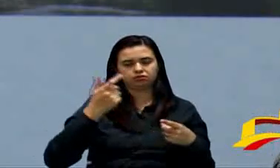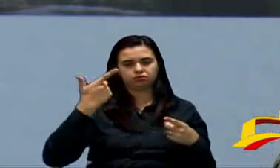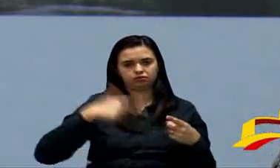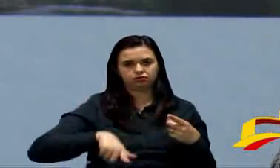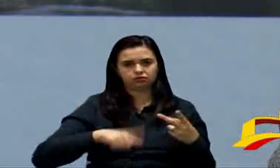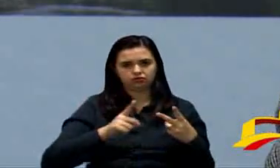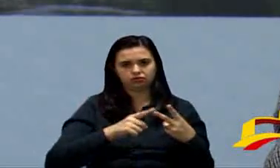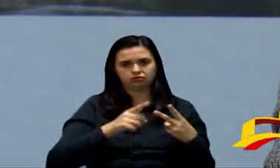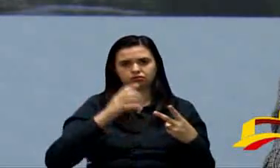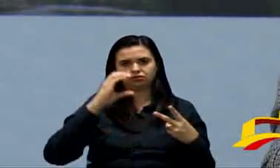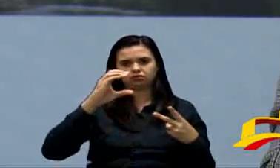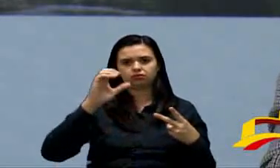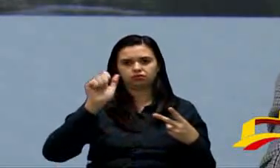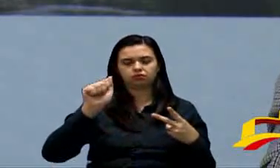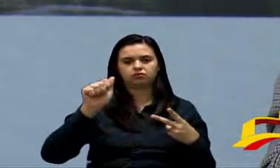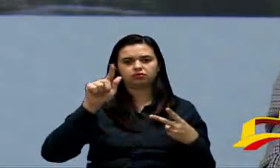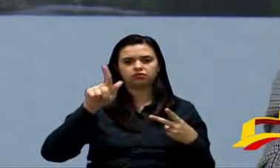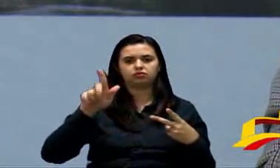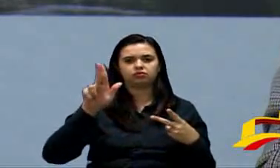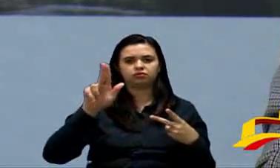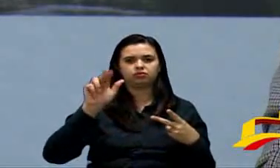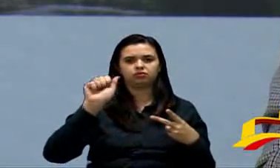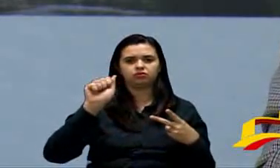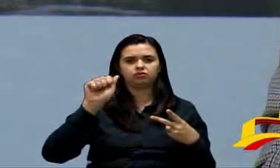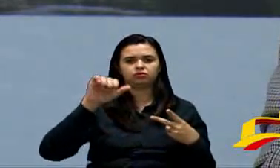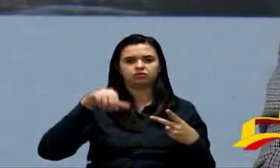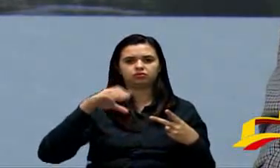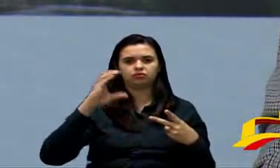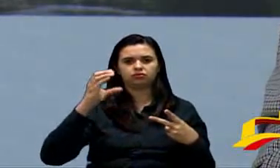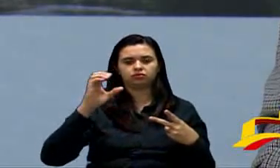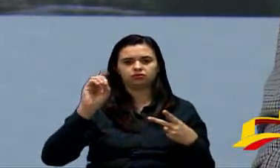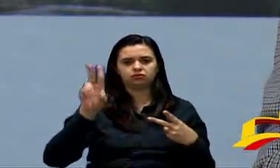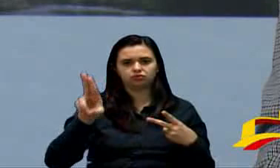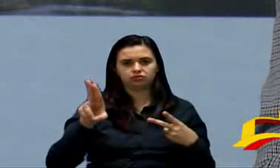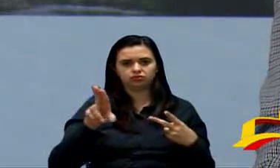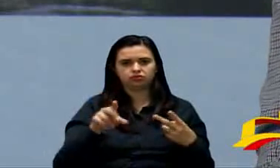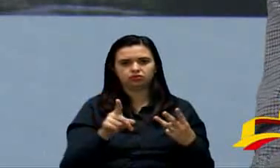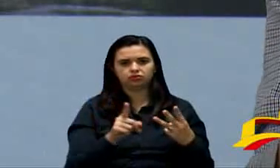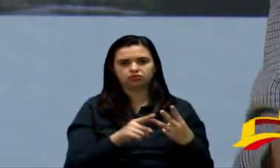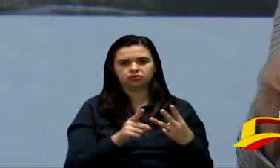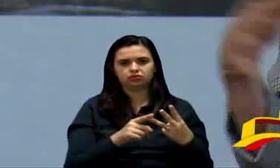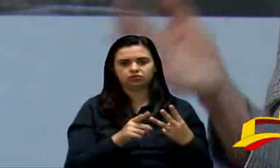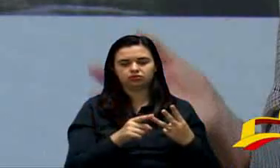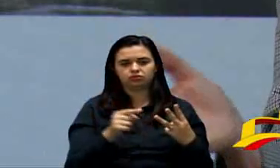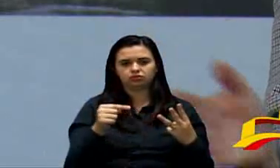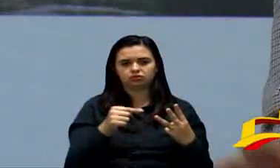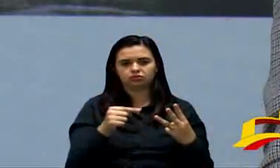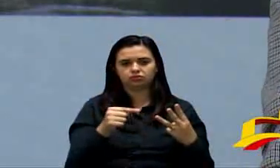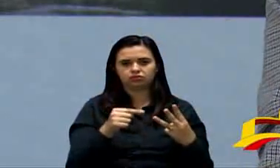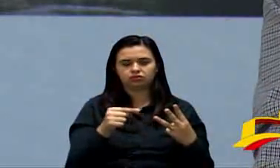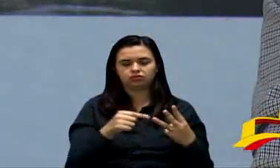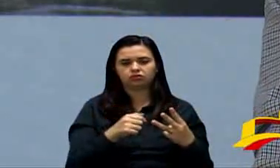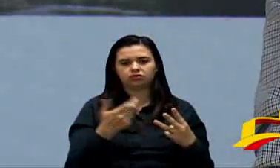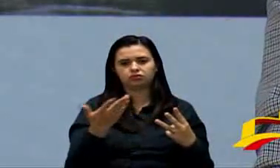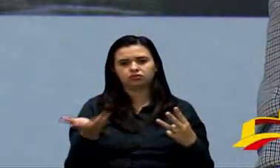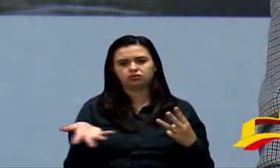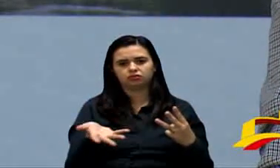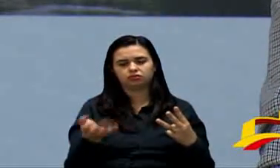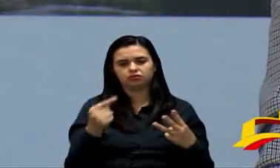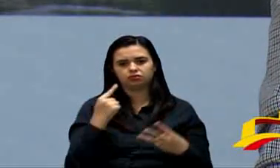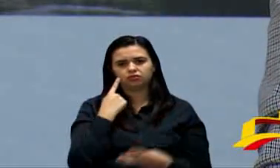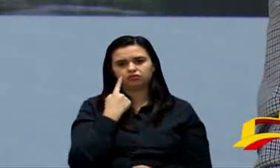do Caguaçu e esta do bairro do Itavuvu, vereador Silvano. Ela está completamente destruída, pois